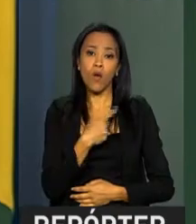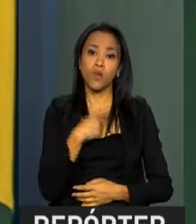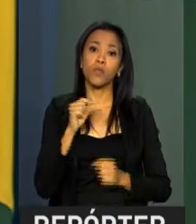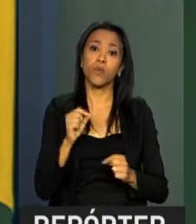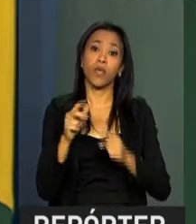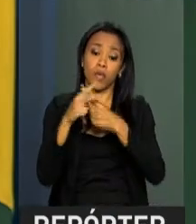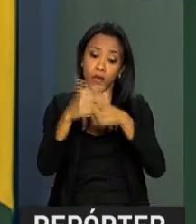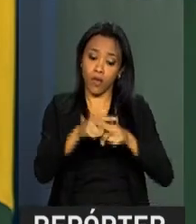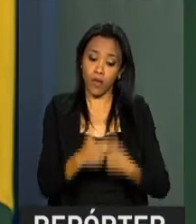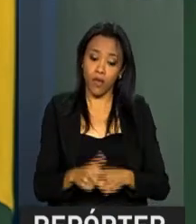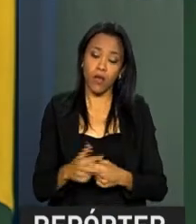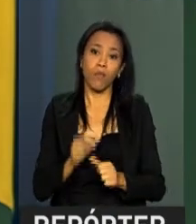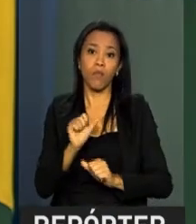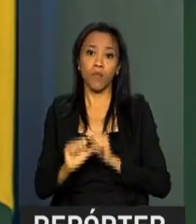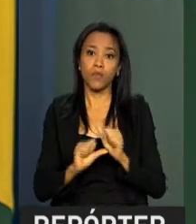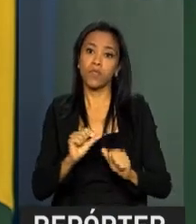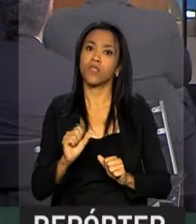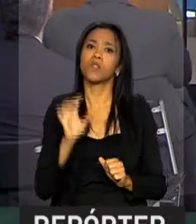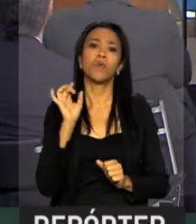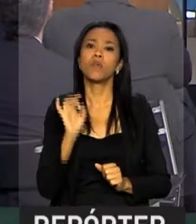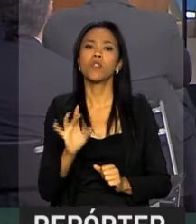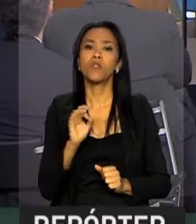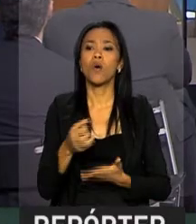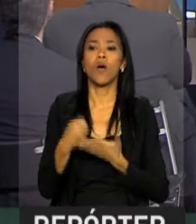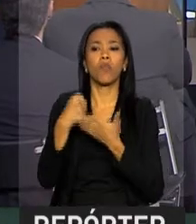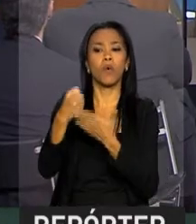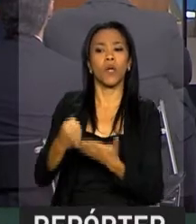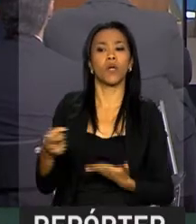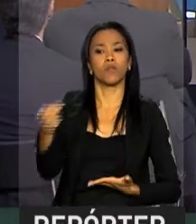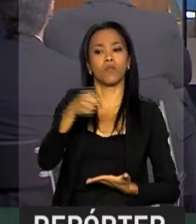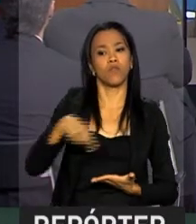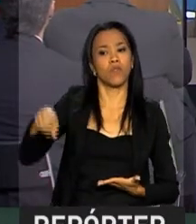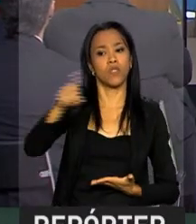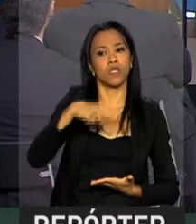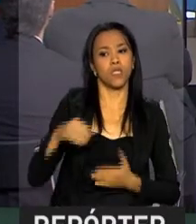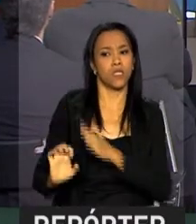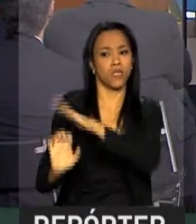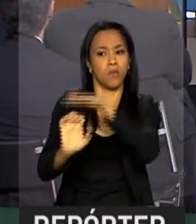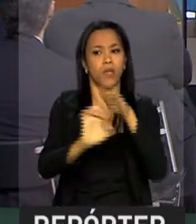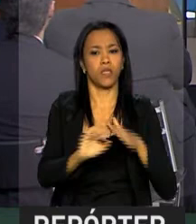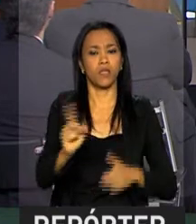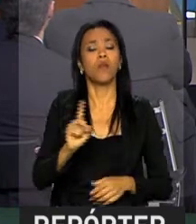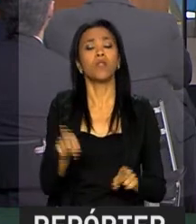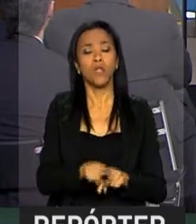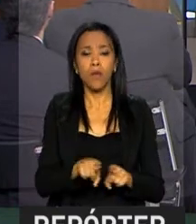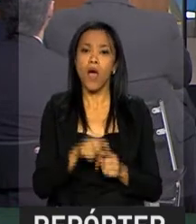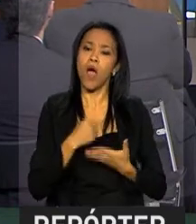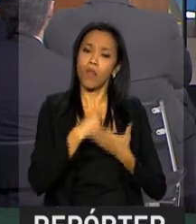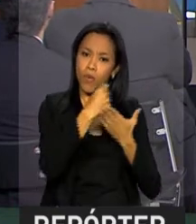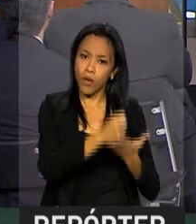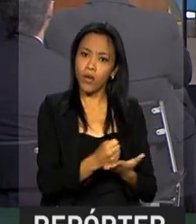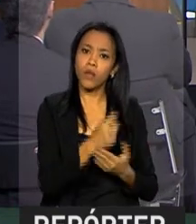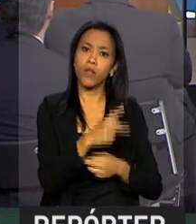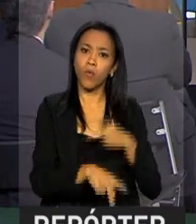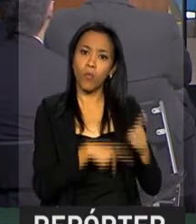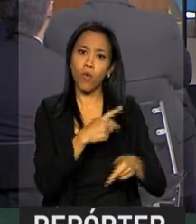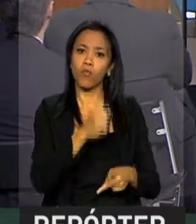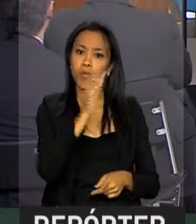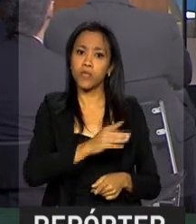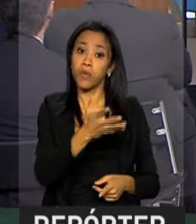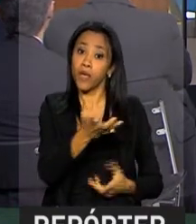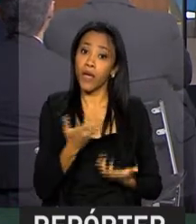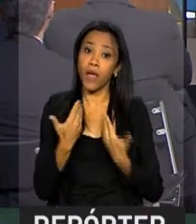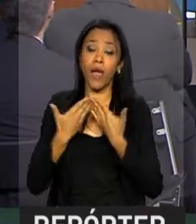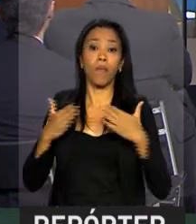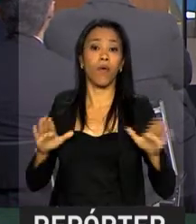porque não é só em favor dos senhores não em favor do povo brasileiro povo brasileiro caiu sobre o mercado feriado no